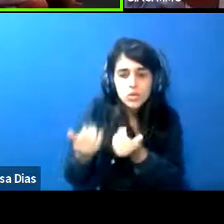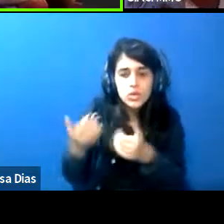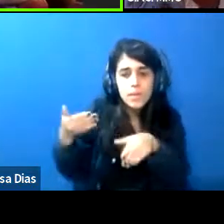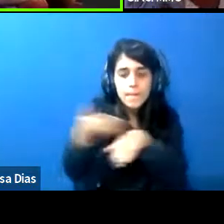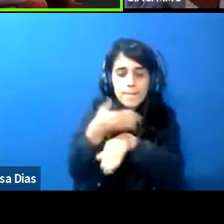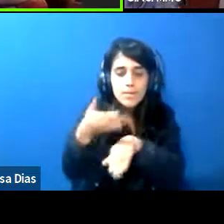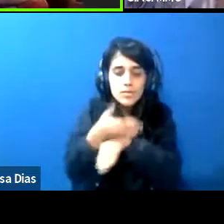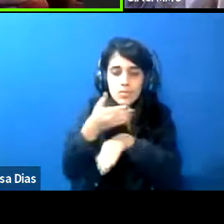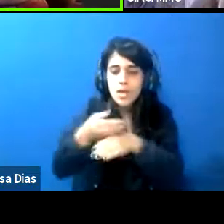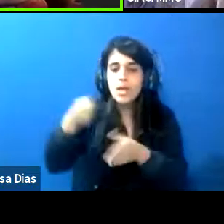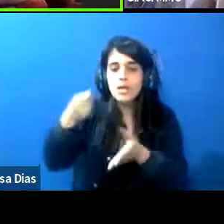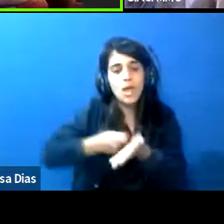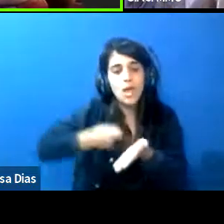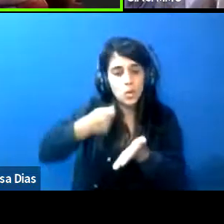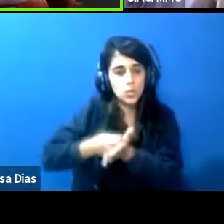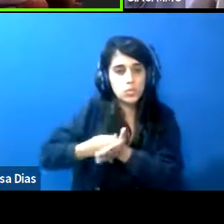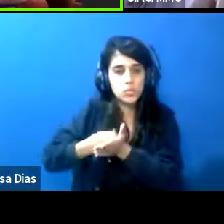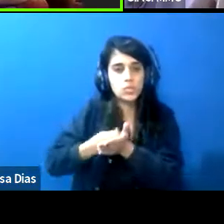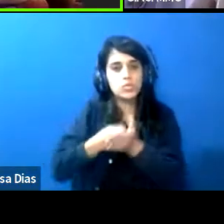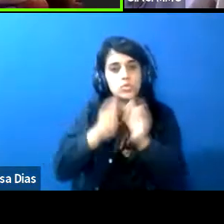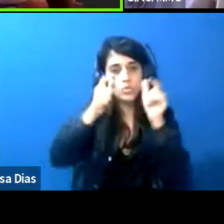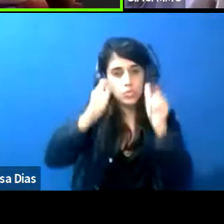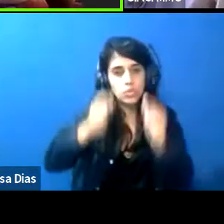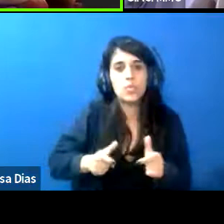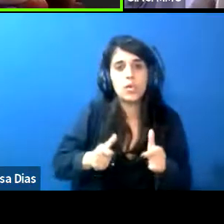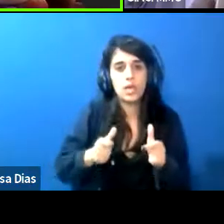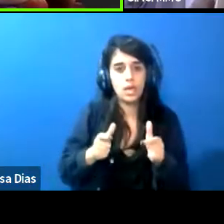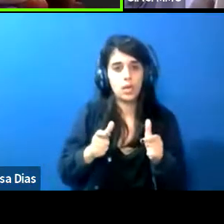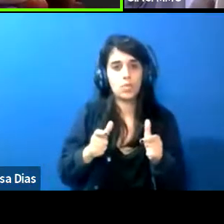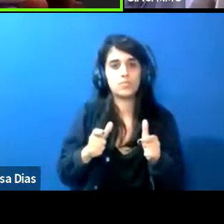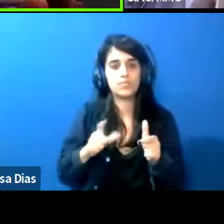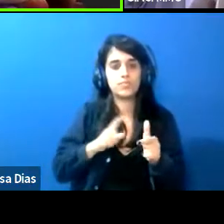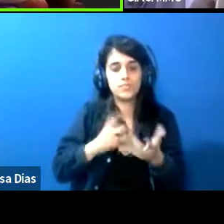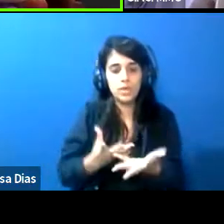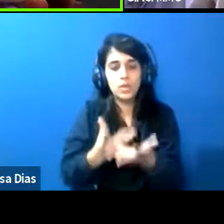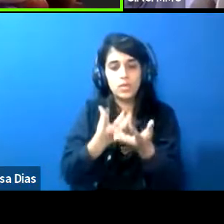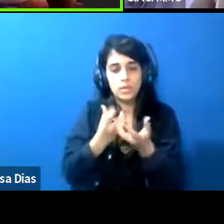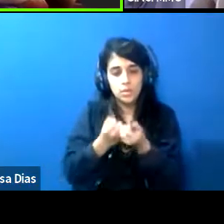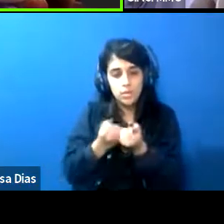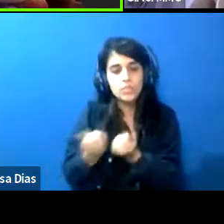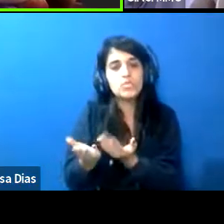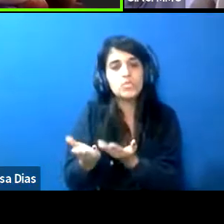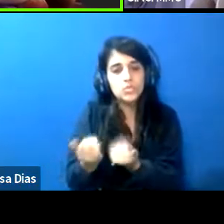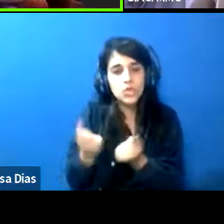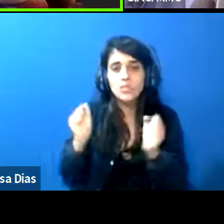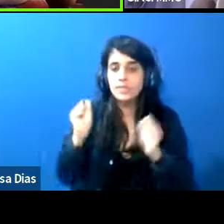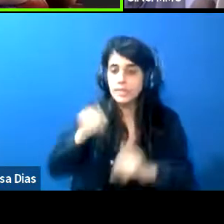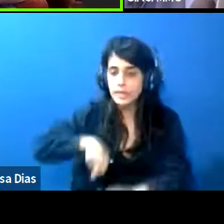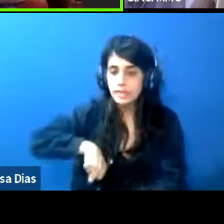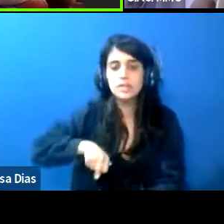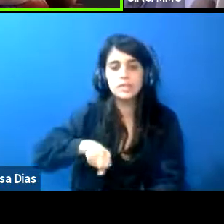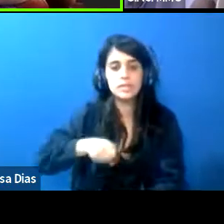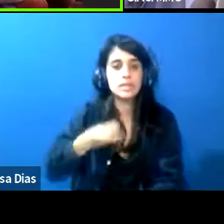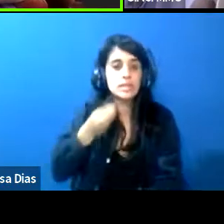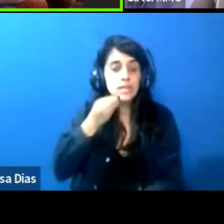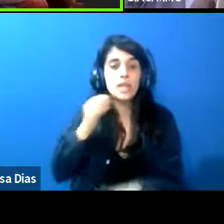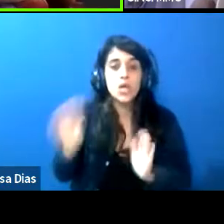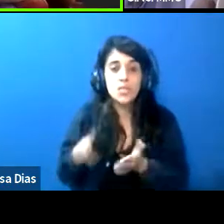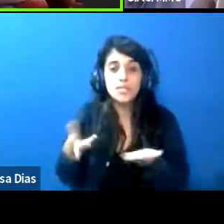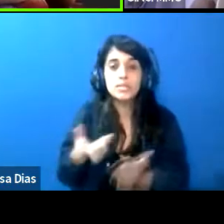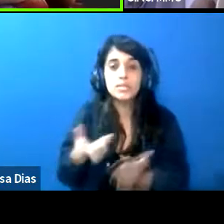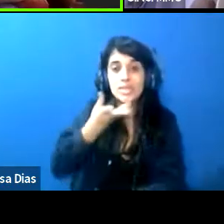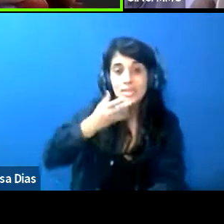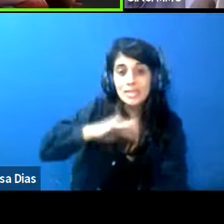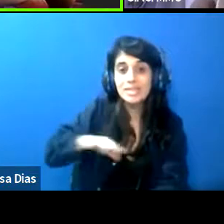na luta, nos espaços. Nós temos o coletivo de jovens, então a gente tenta envolver desde a criança,